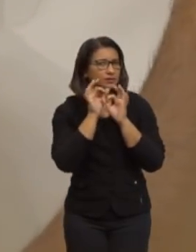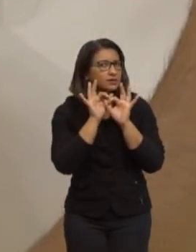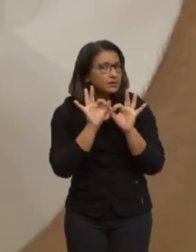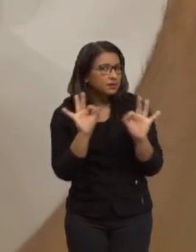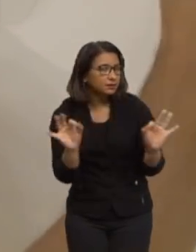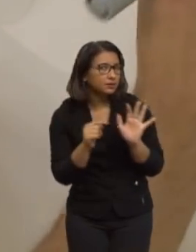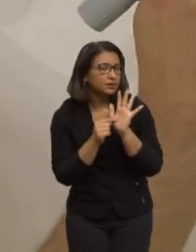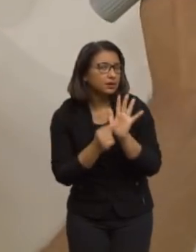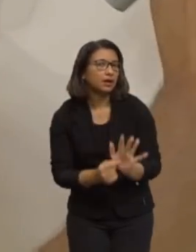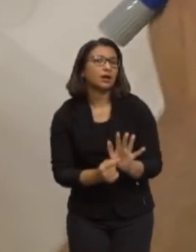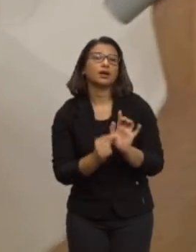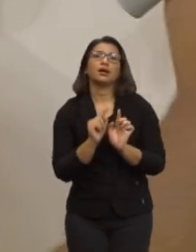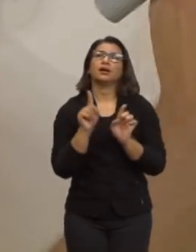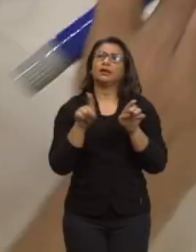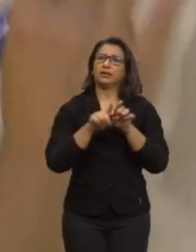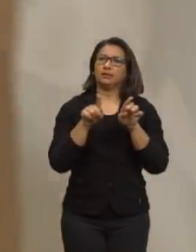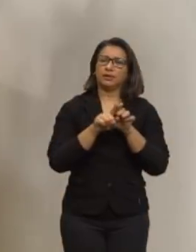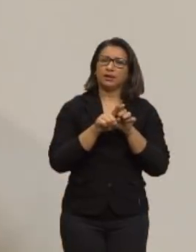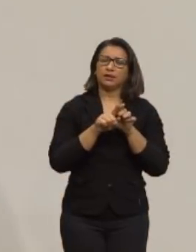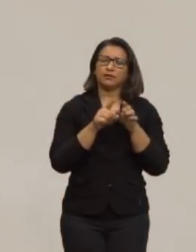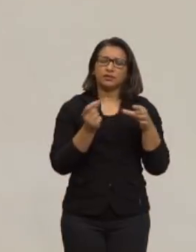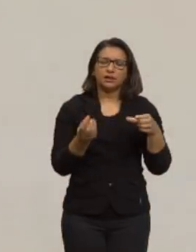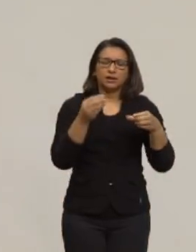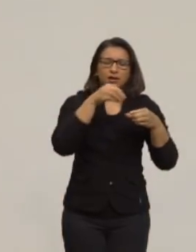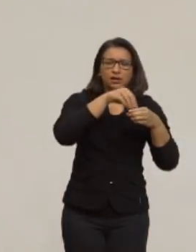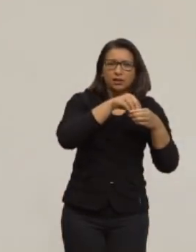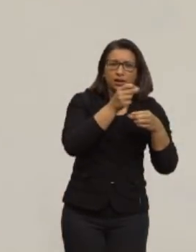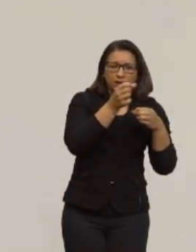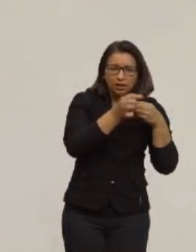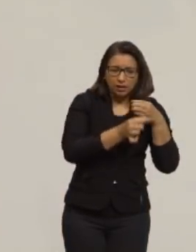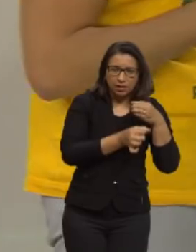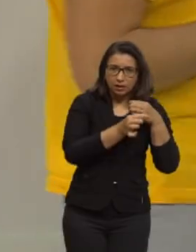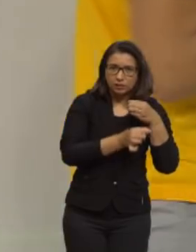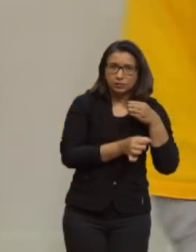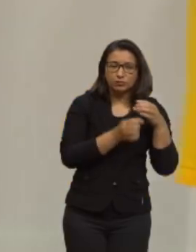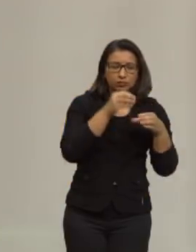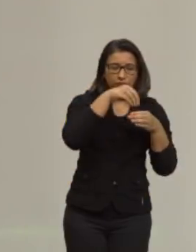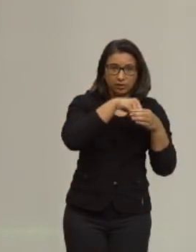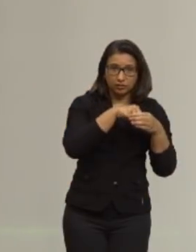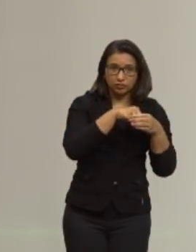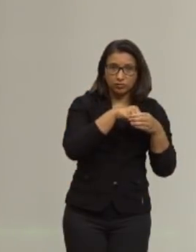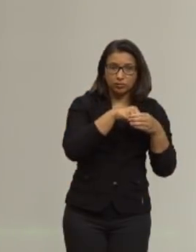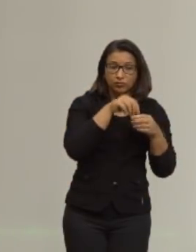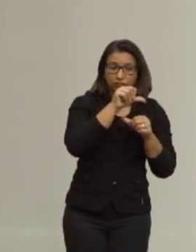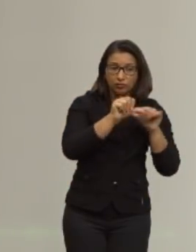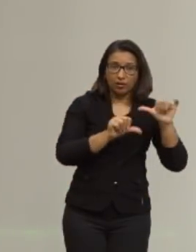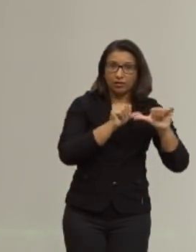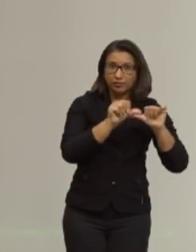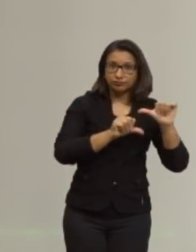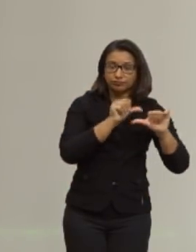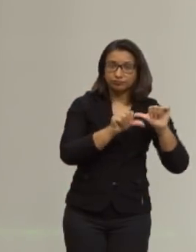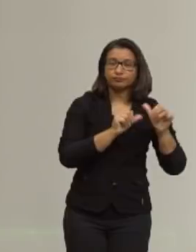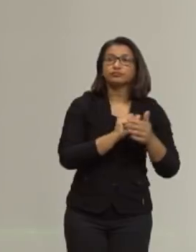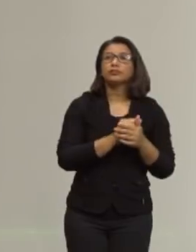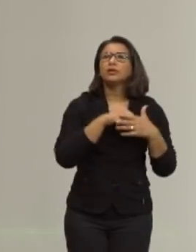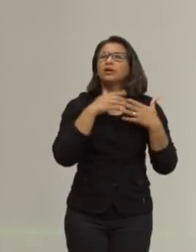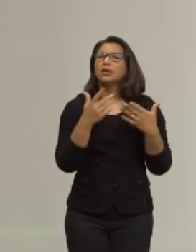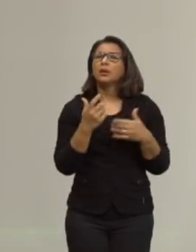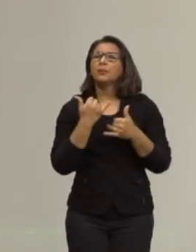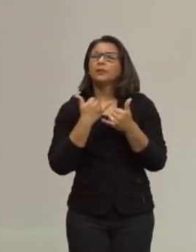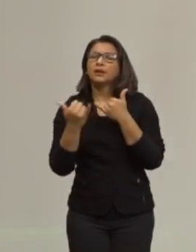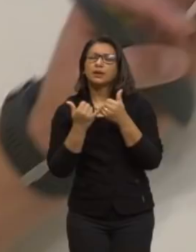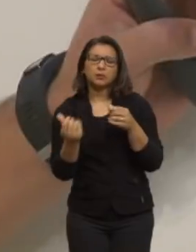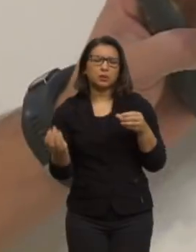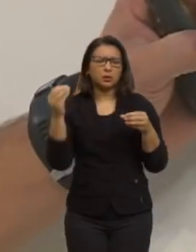simples né pessoal e aqui eu vou ter um frasco a onde vai ocorrer a minha reação eu coloco aqui por exemplo lá